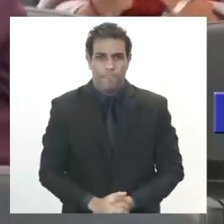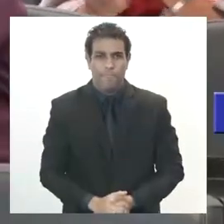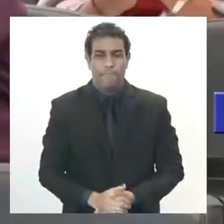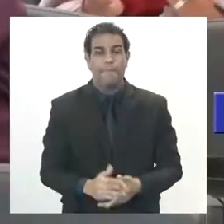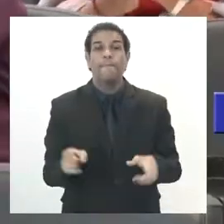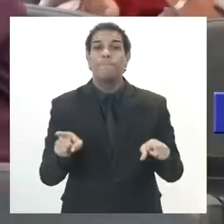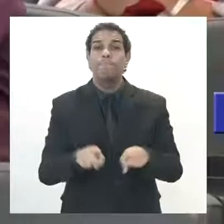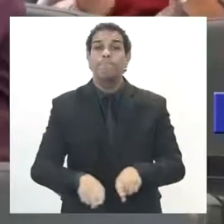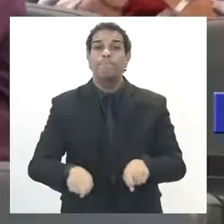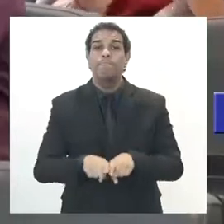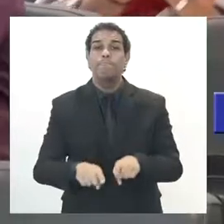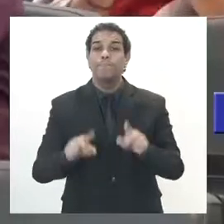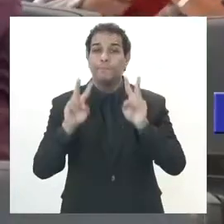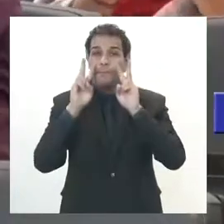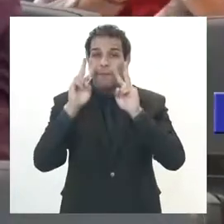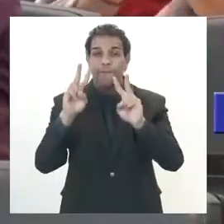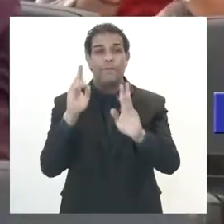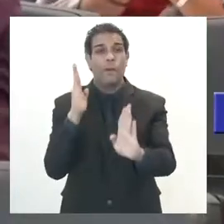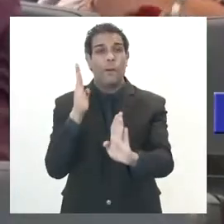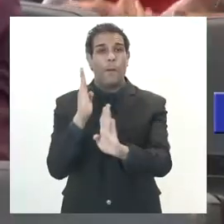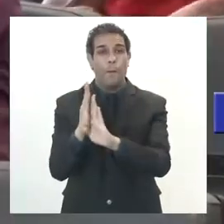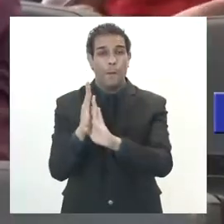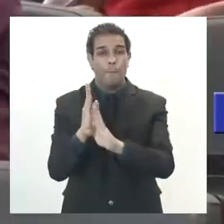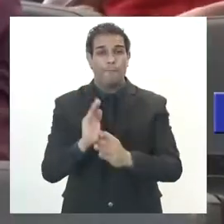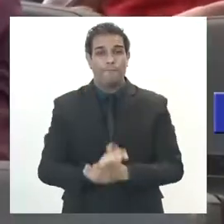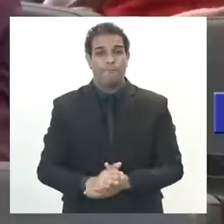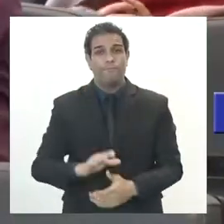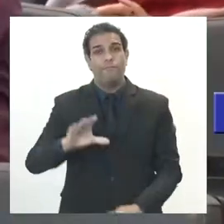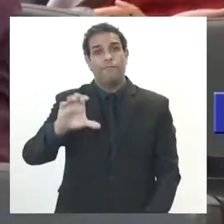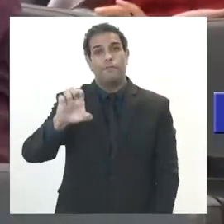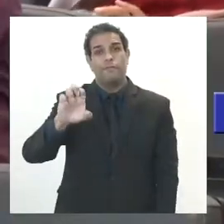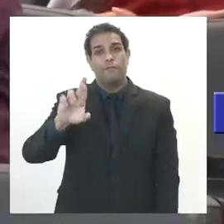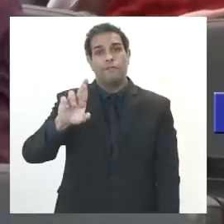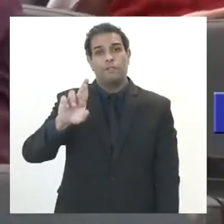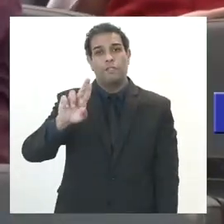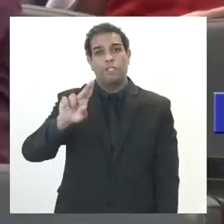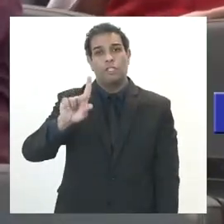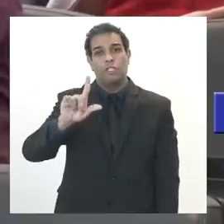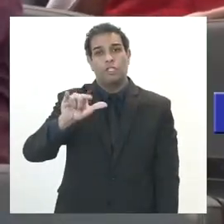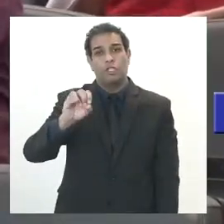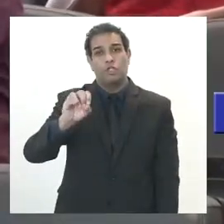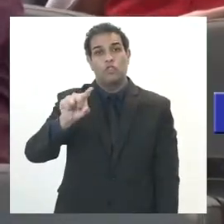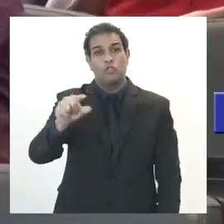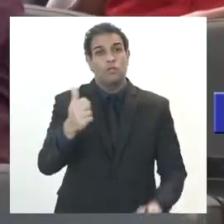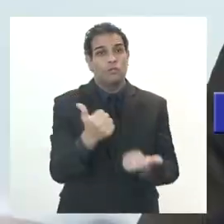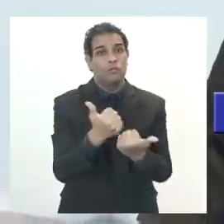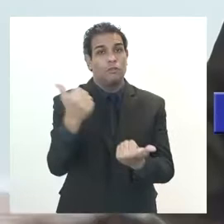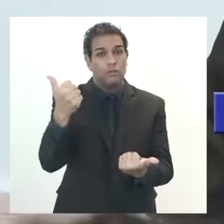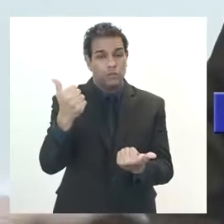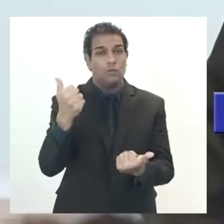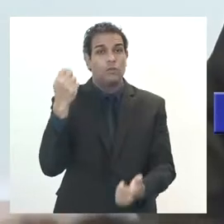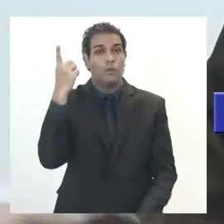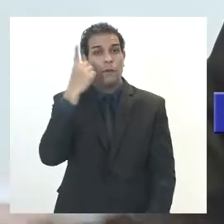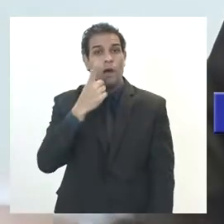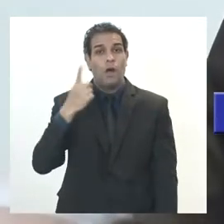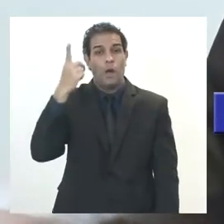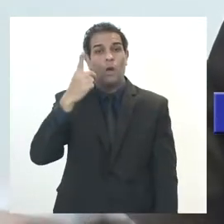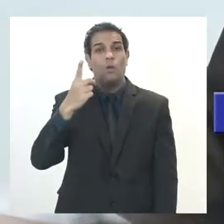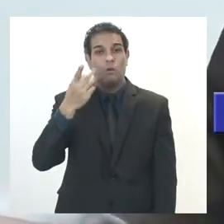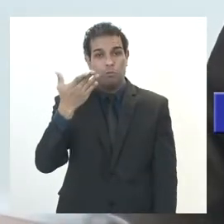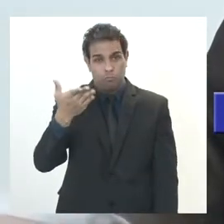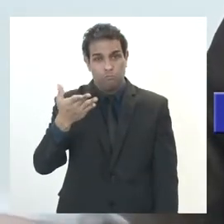presença é de Sérgio Pereira que assessor do deputado federal Paulo ganine